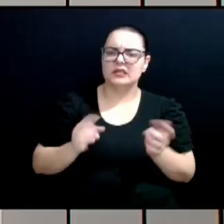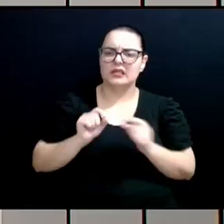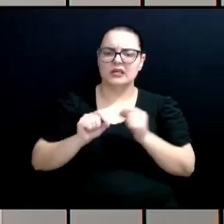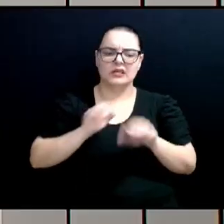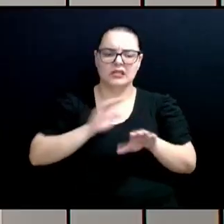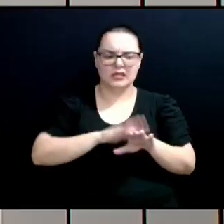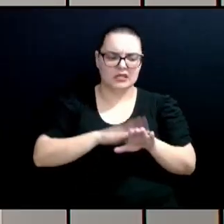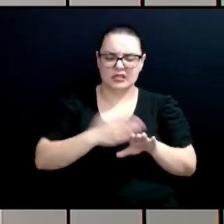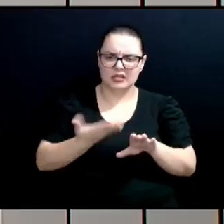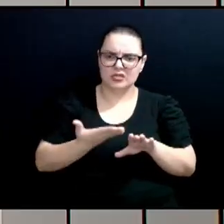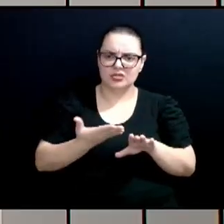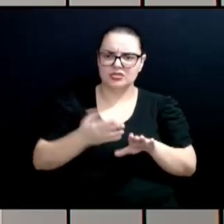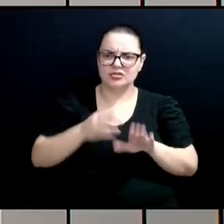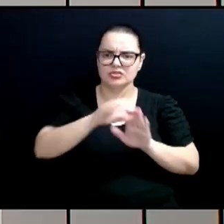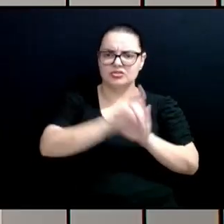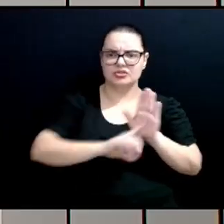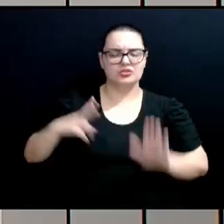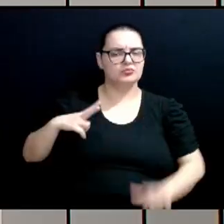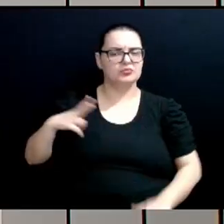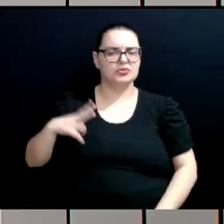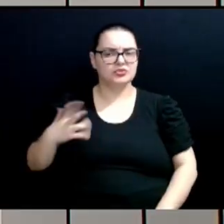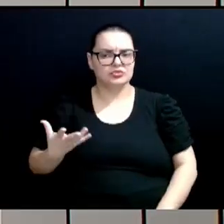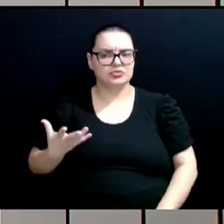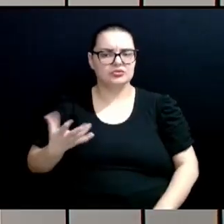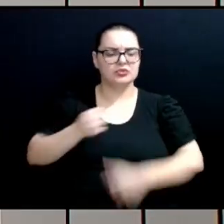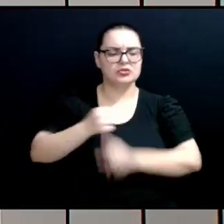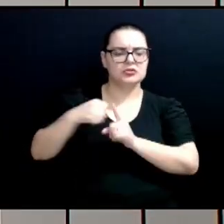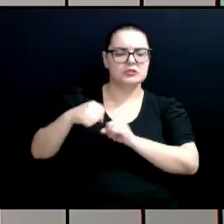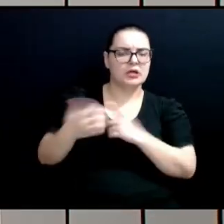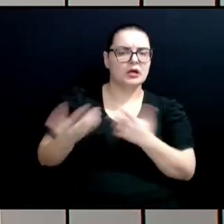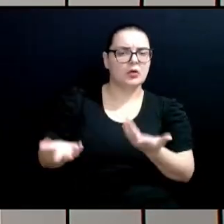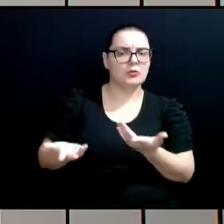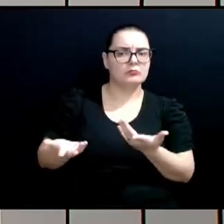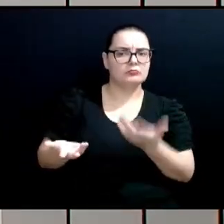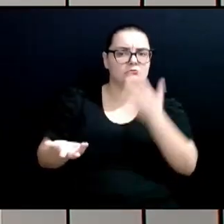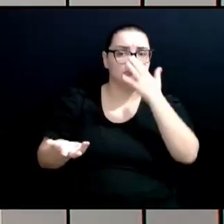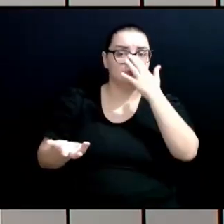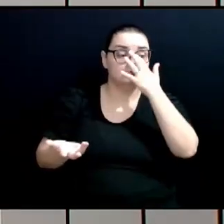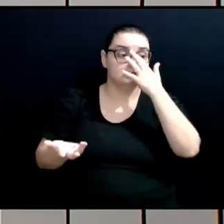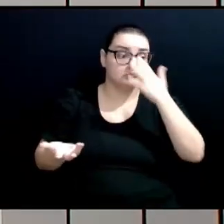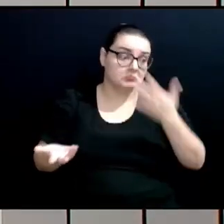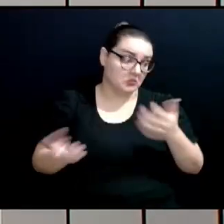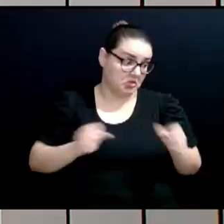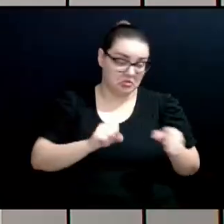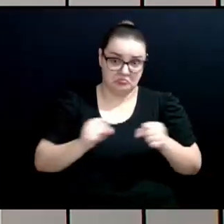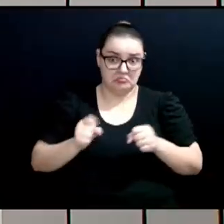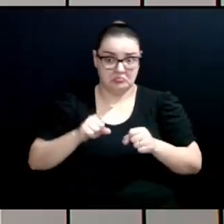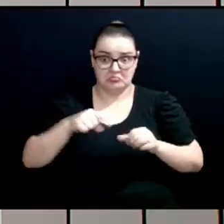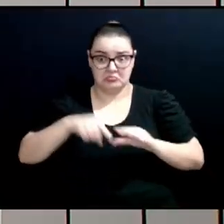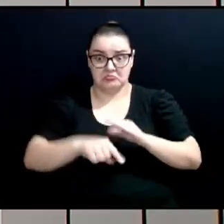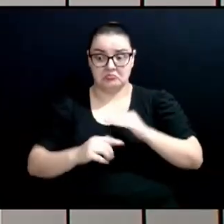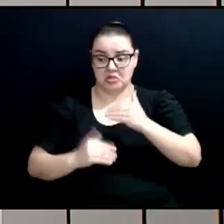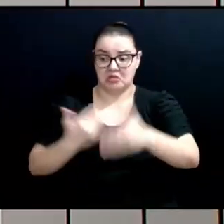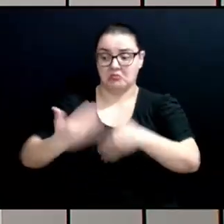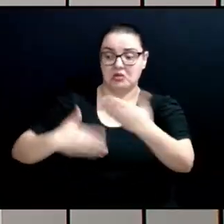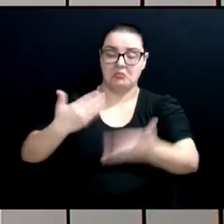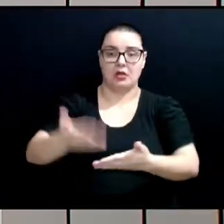direitos individuais e sociais e que os poderes não avancem uns sobre os outros? Bom,